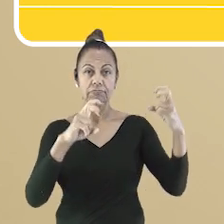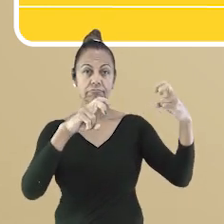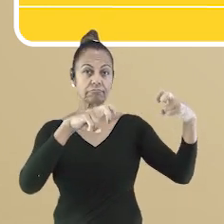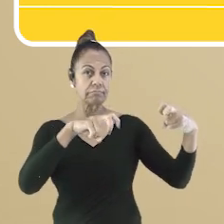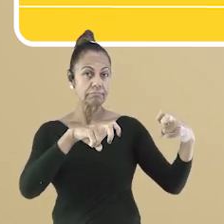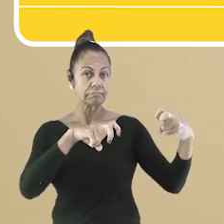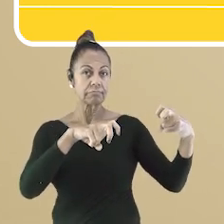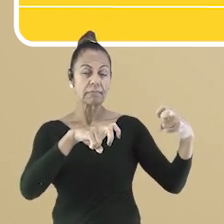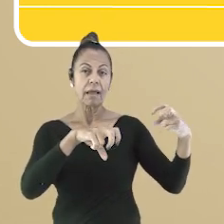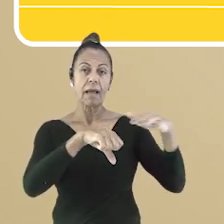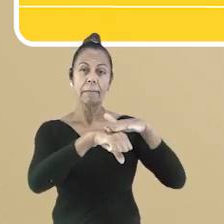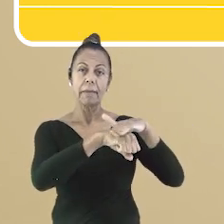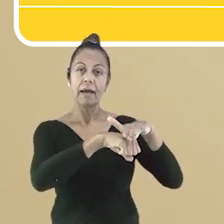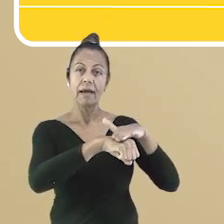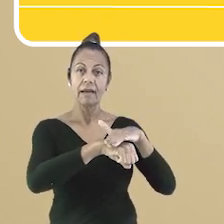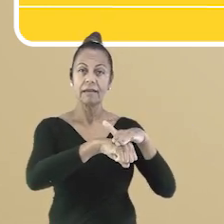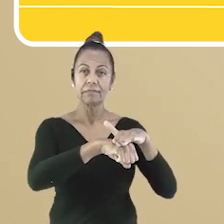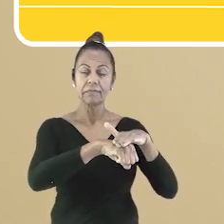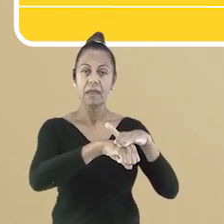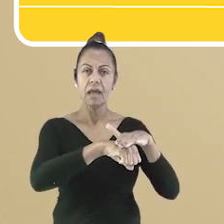frente para a outra e conversando.